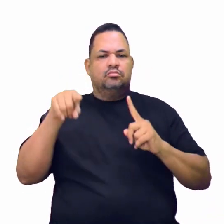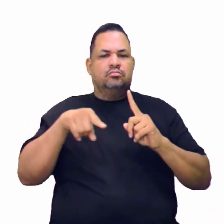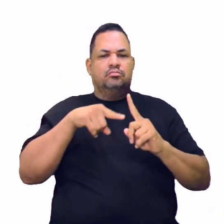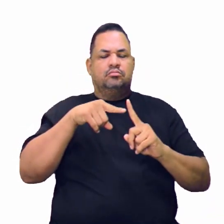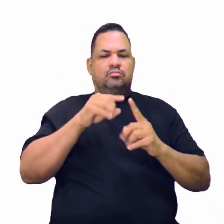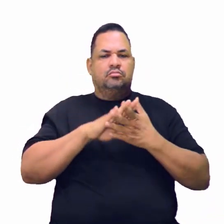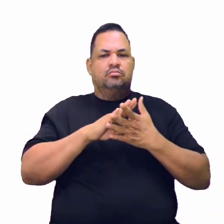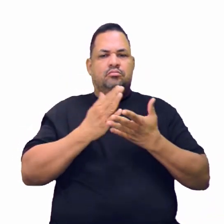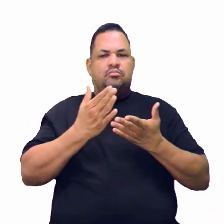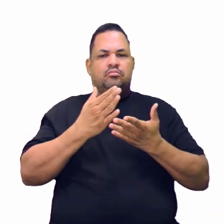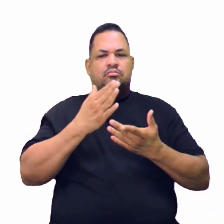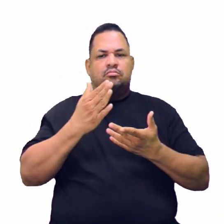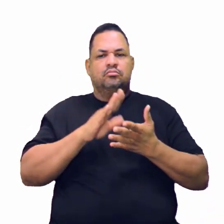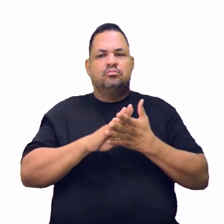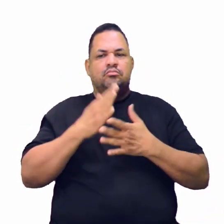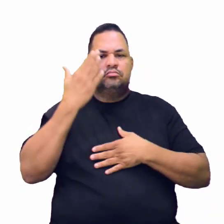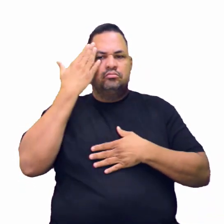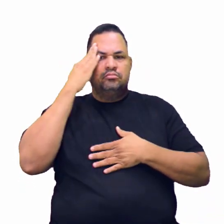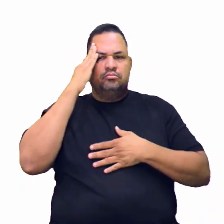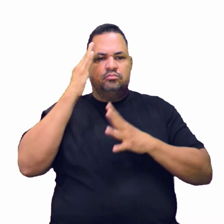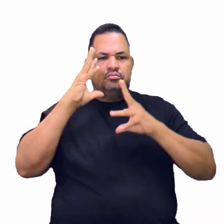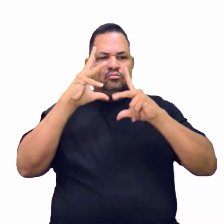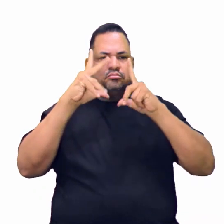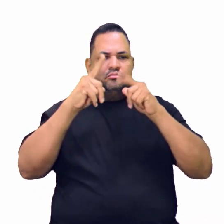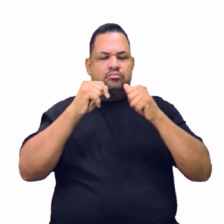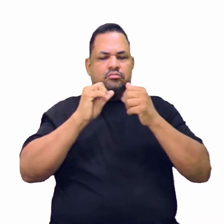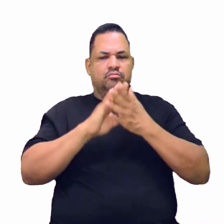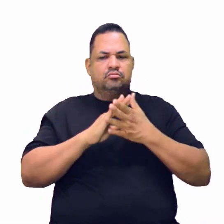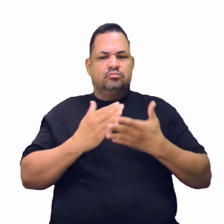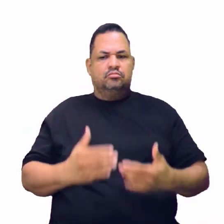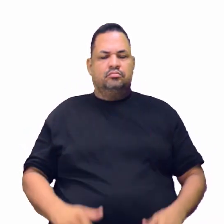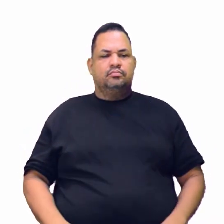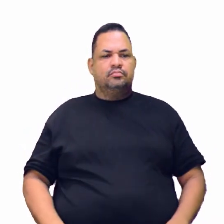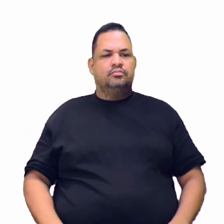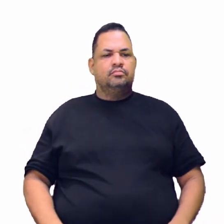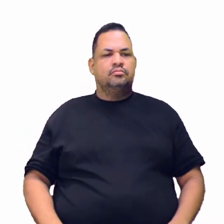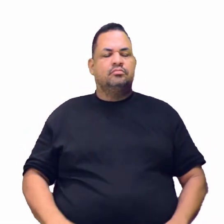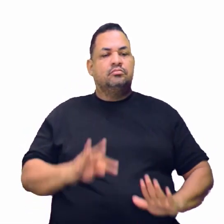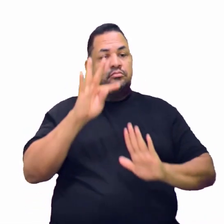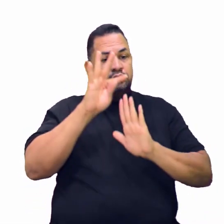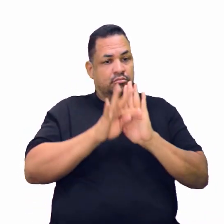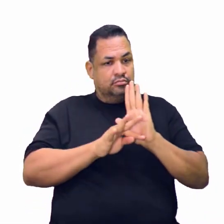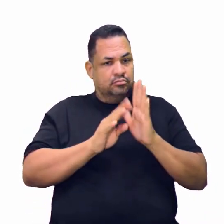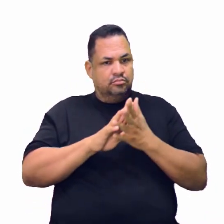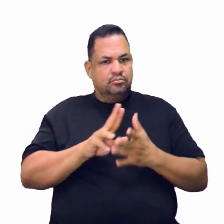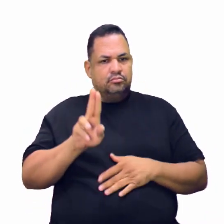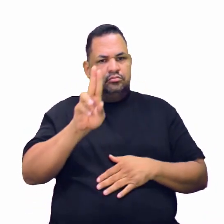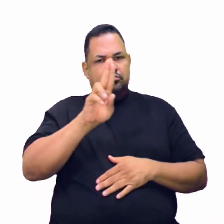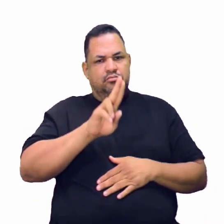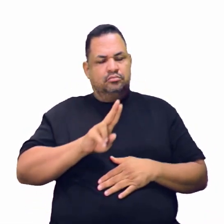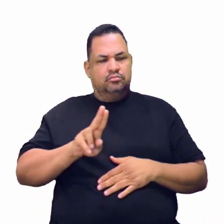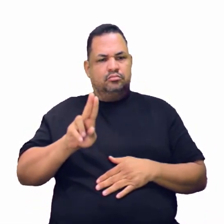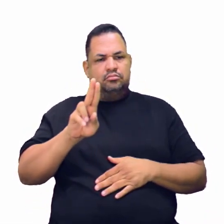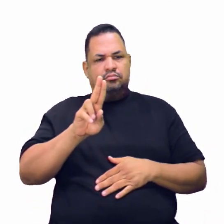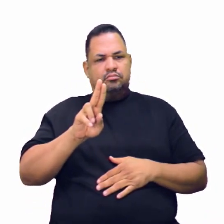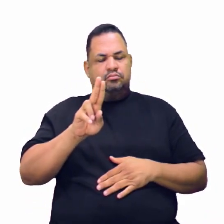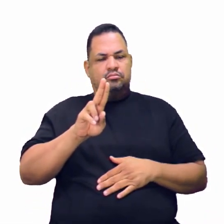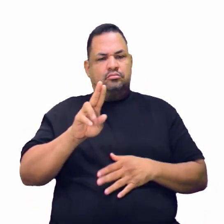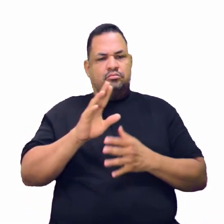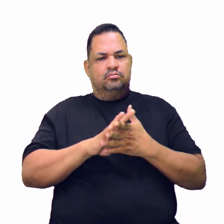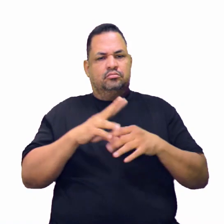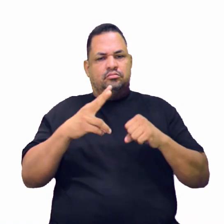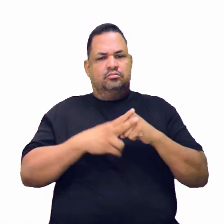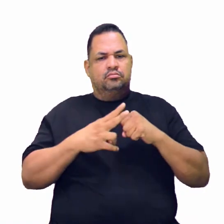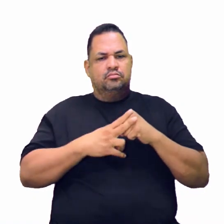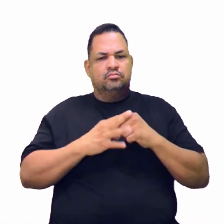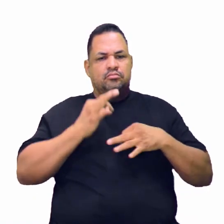objetiva, cujo intuito é o entendimento integral da mensagem. Vamos ficando esperto, hein? 3.